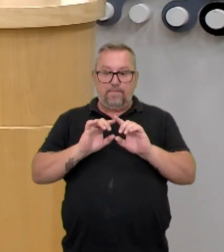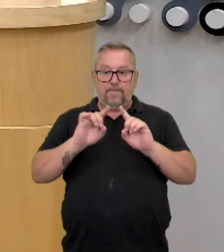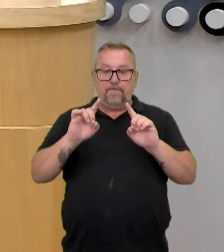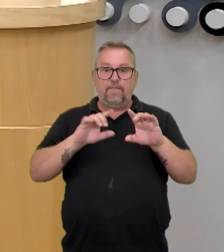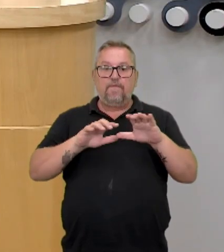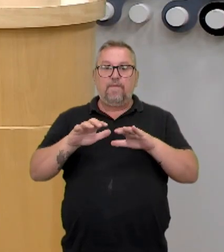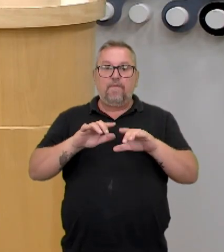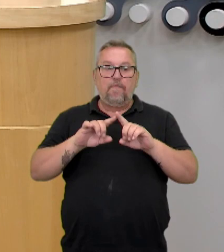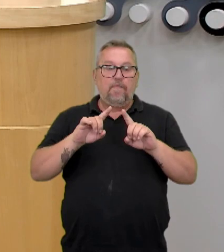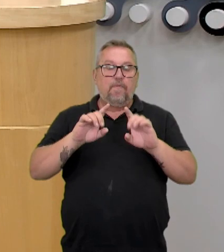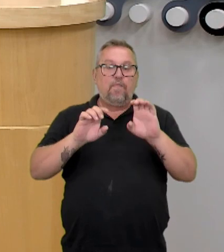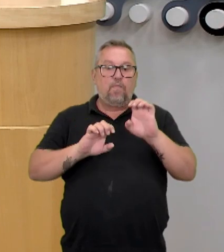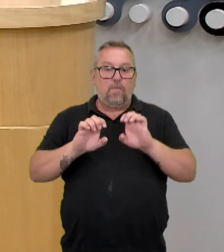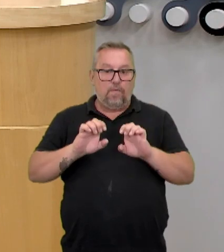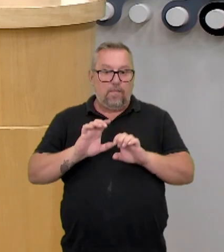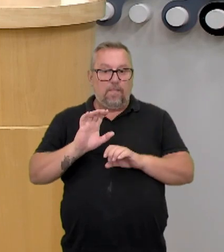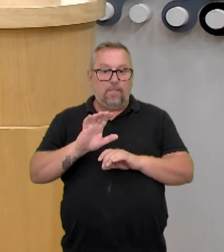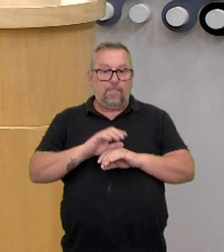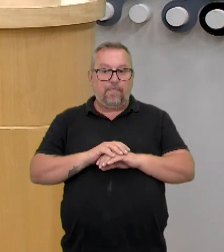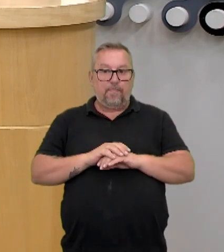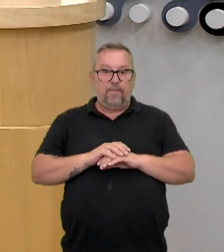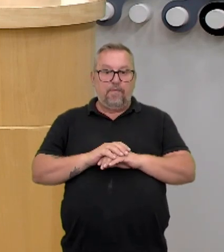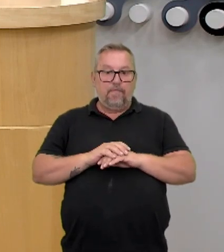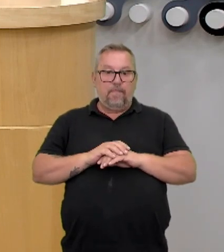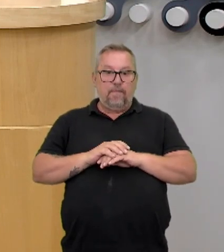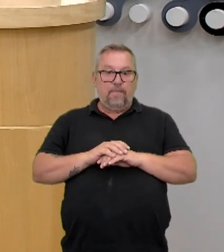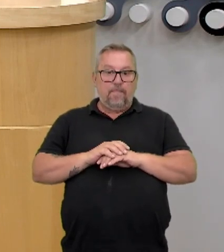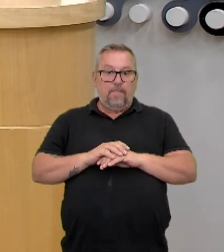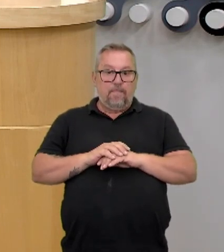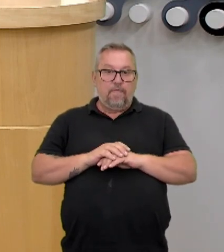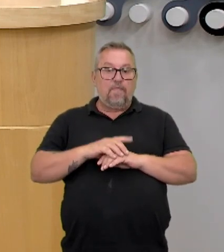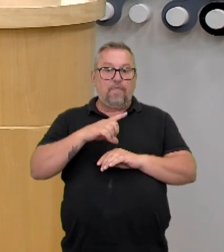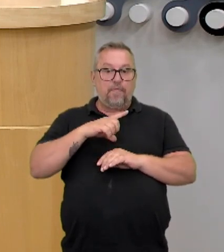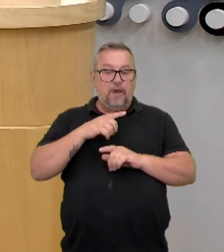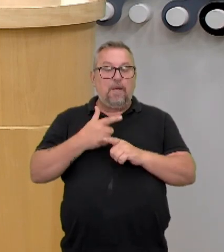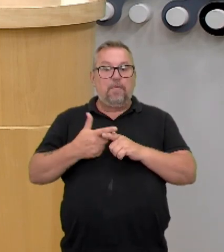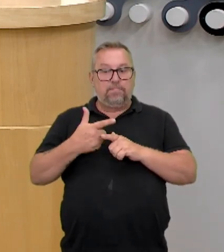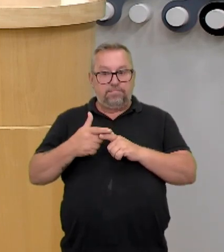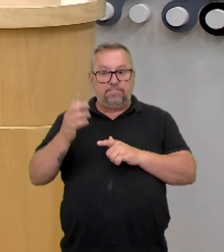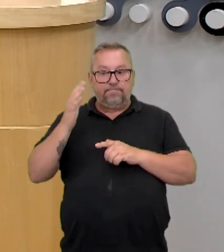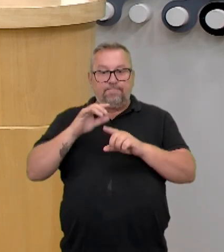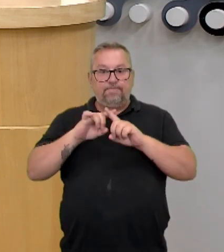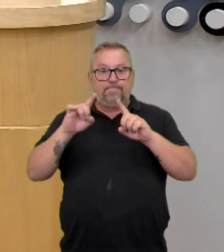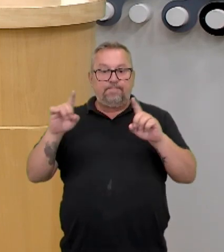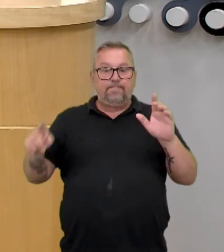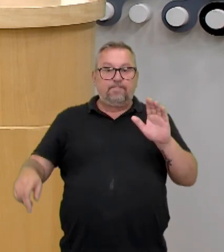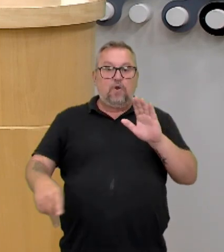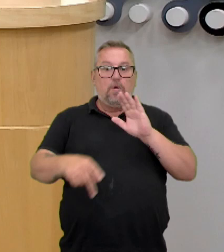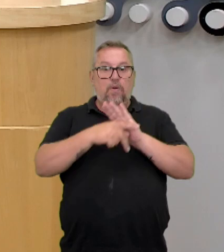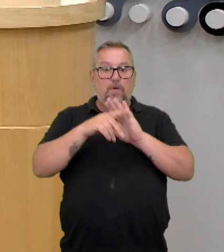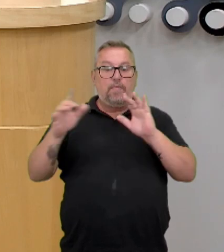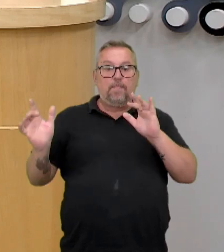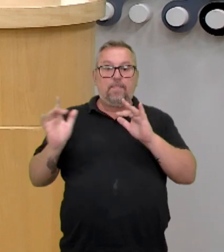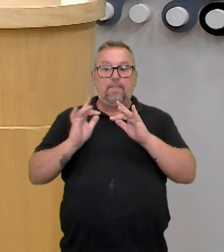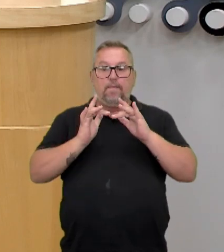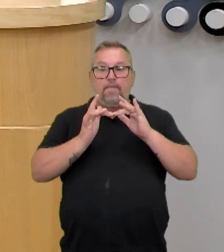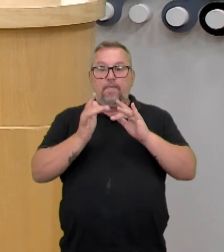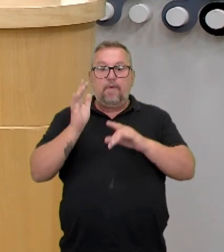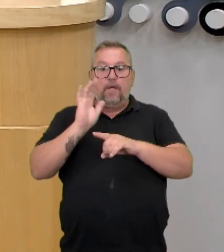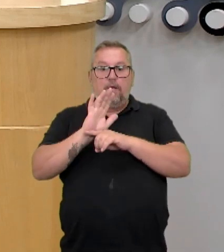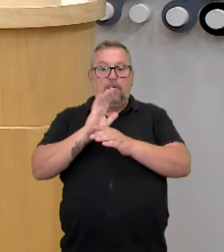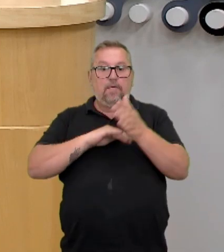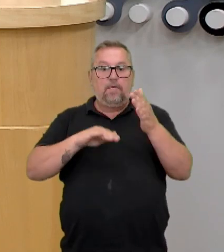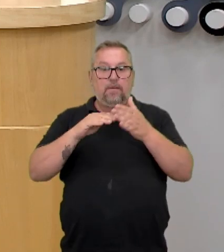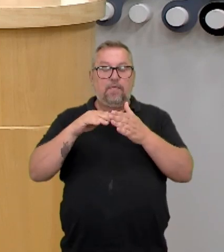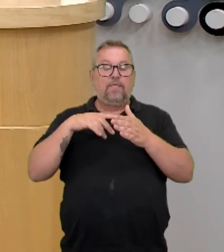movimenta, né? Tem estrutura também para isso, né? As outras ainda sofrem um pouquinho com a questão da estrutura, mas a própria rede social hoje ajuda todas